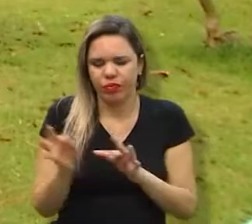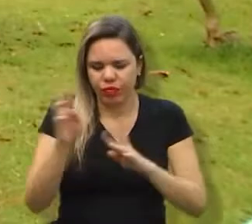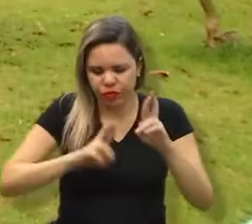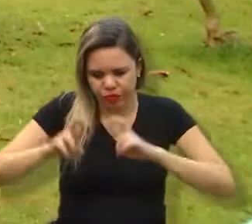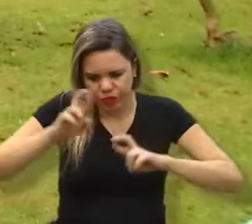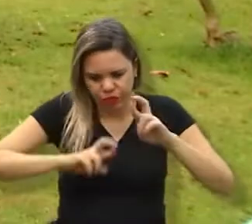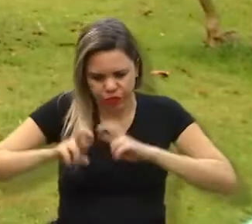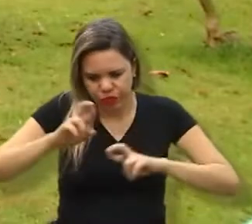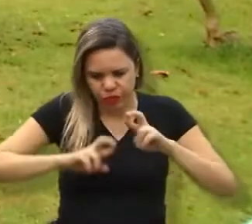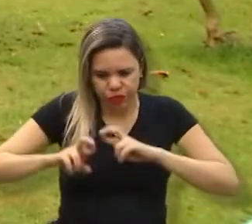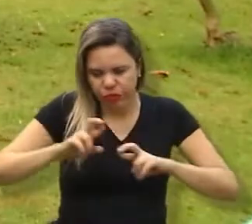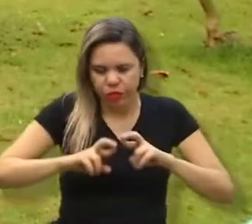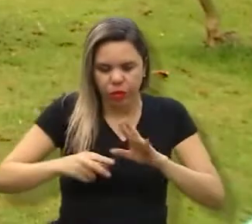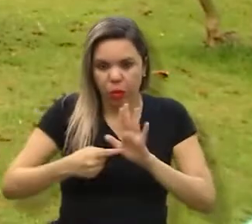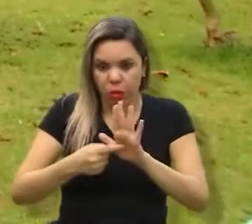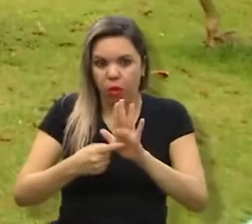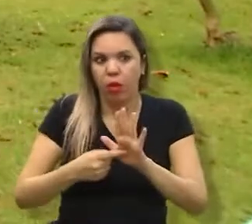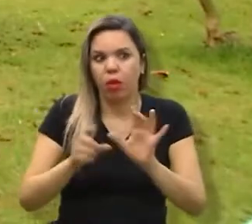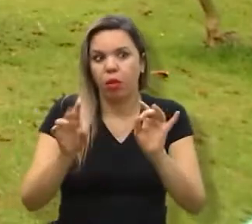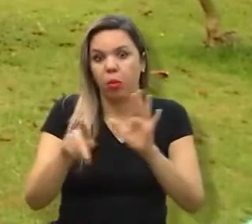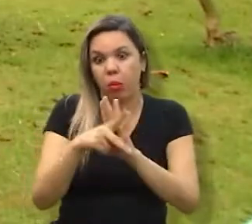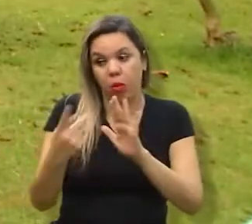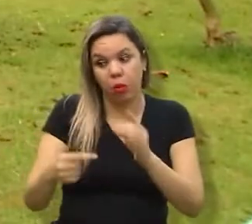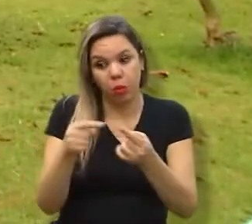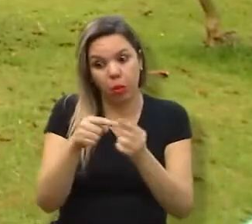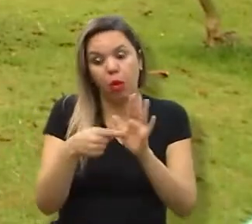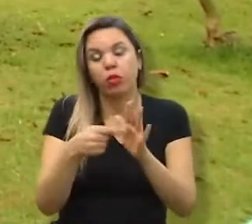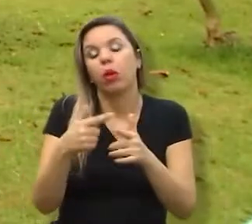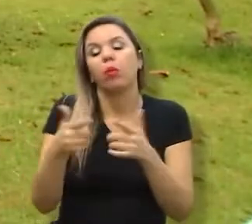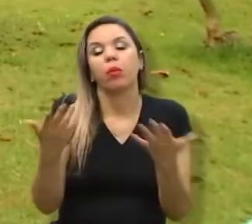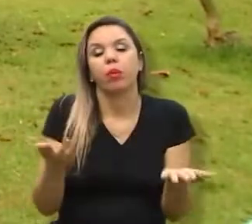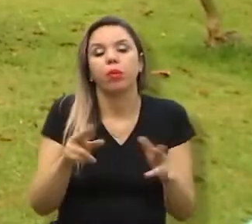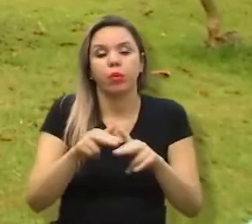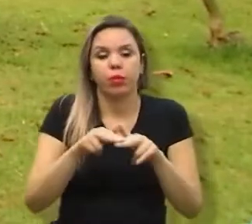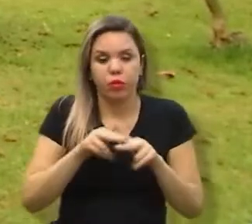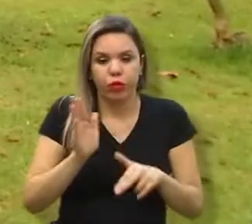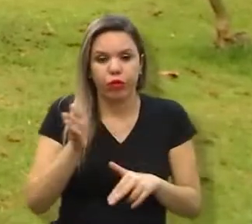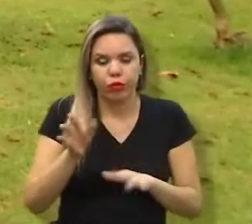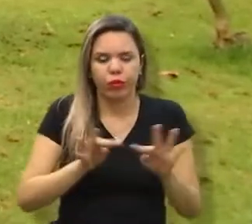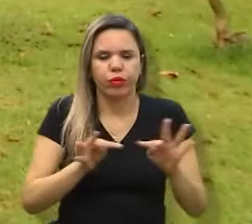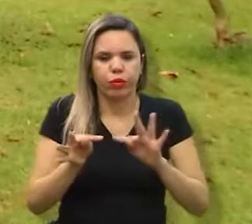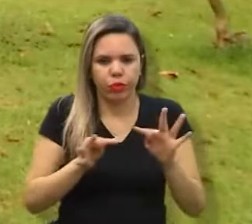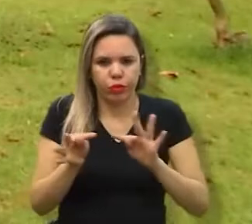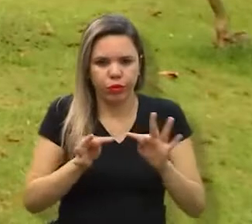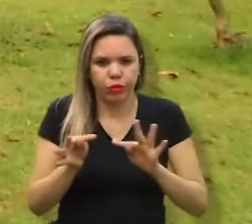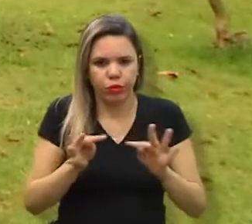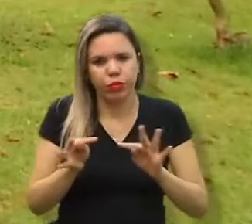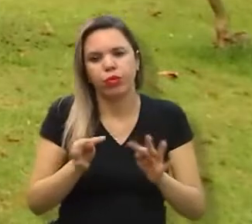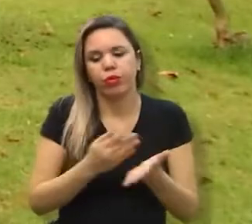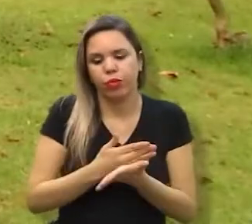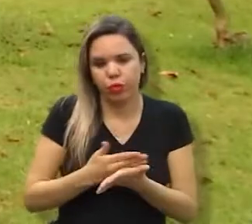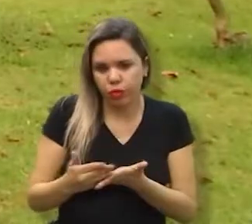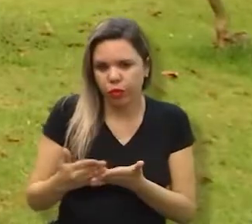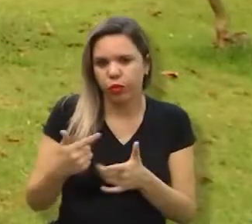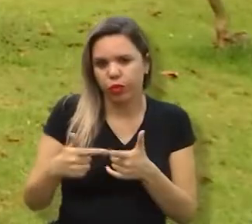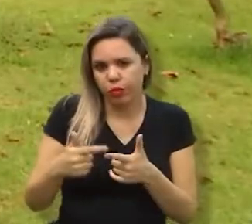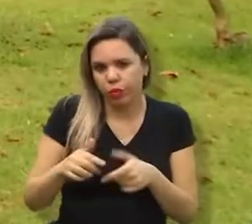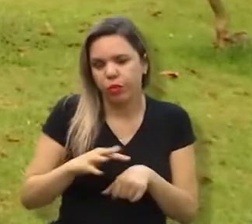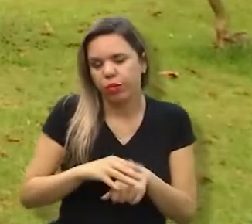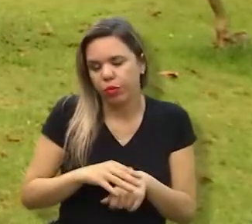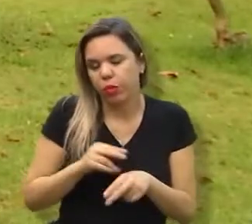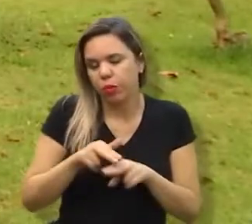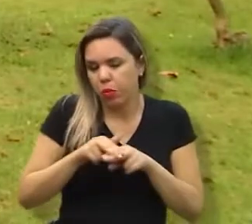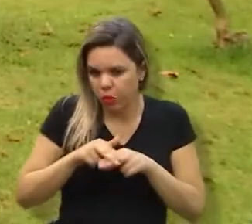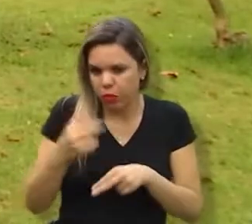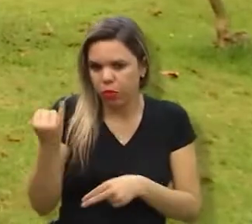acaba fazendo os exames e tendo as manifestações mais específicas. Porém, é importante já tratar quando está no início do